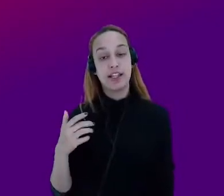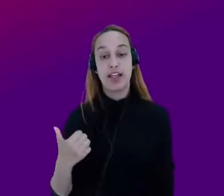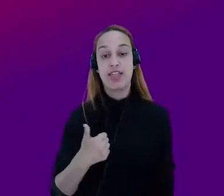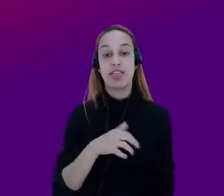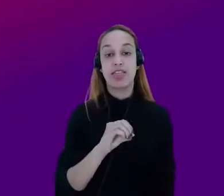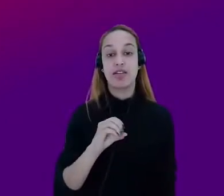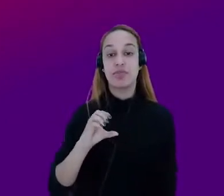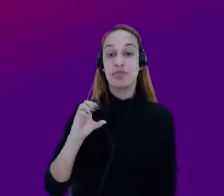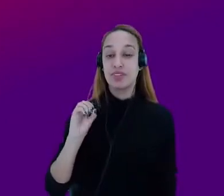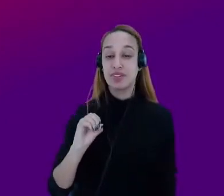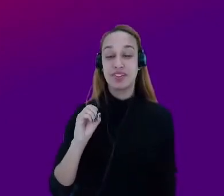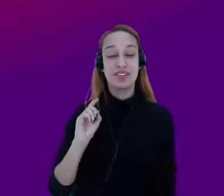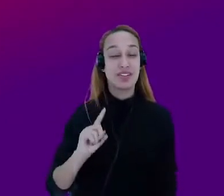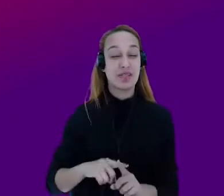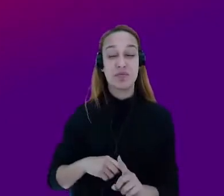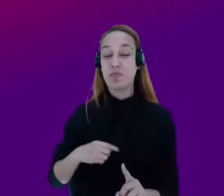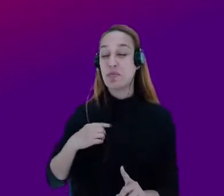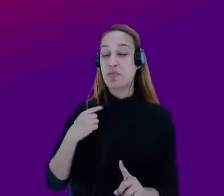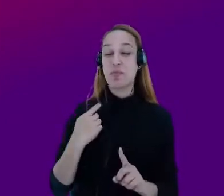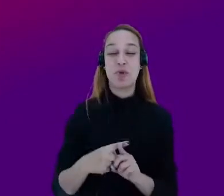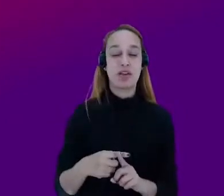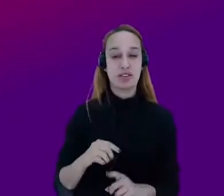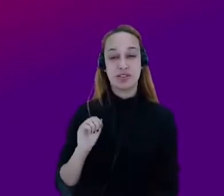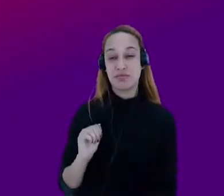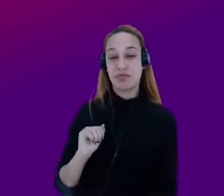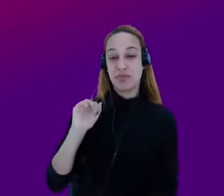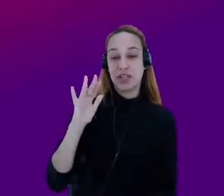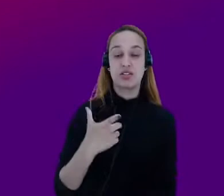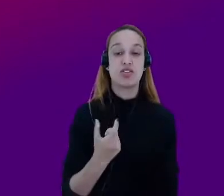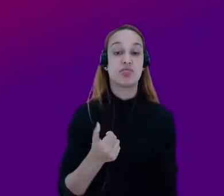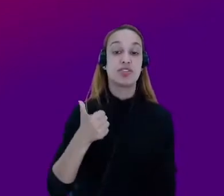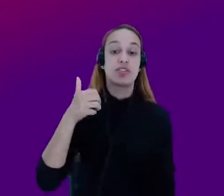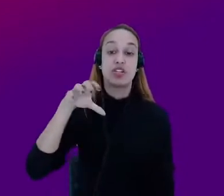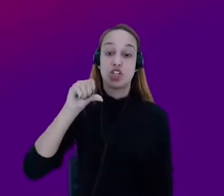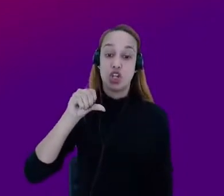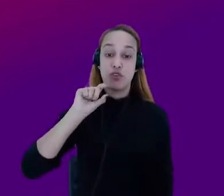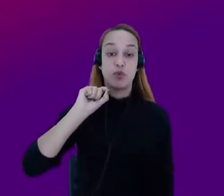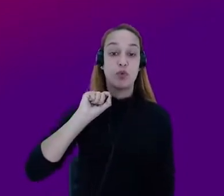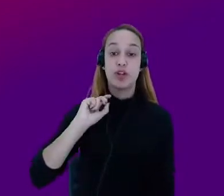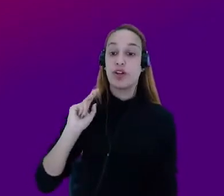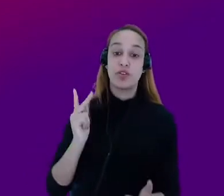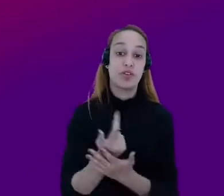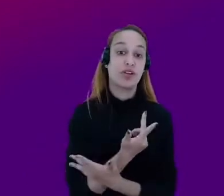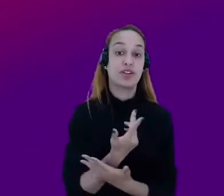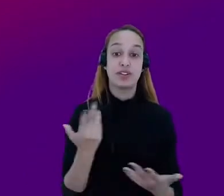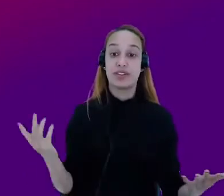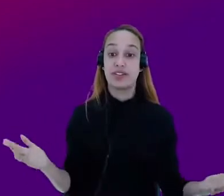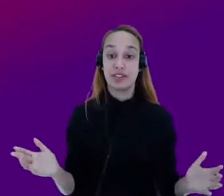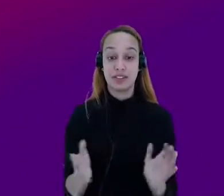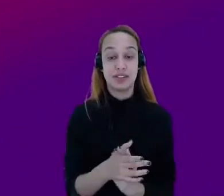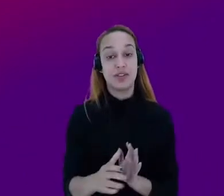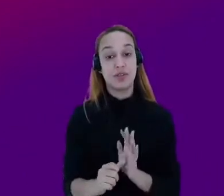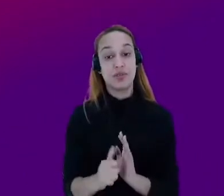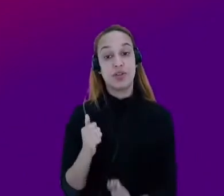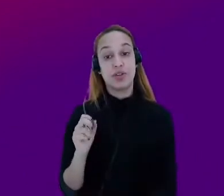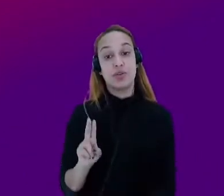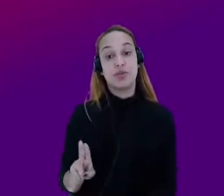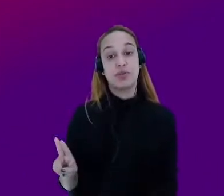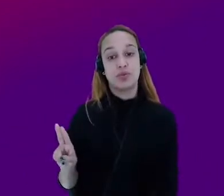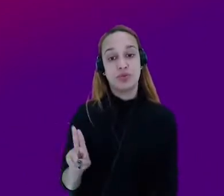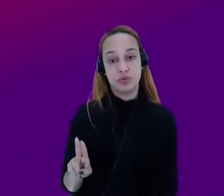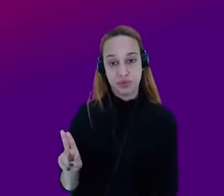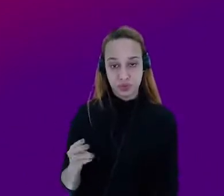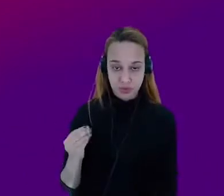100% a mais do que ele tinha em 2019. O que fez com que isso acontecesse? Primeiro, utilização